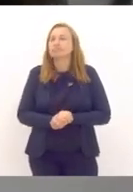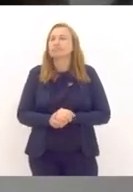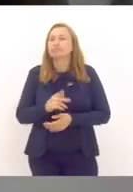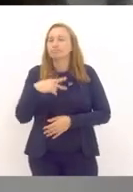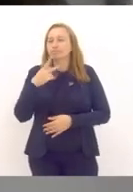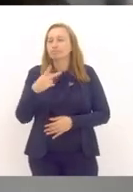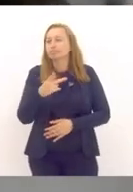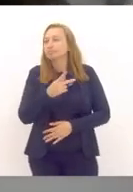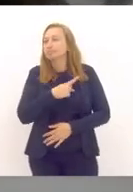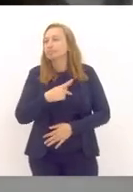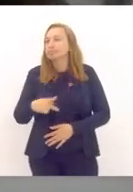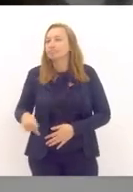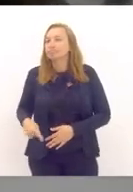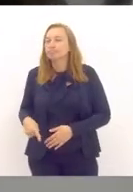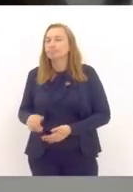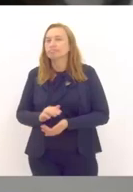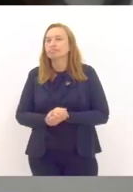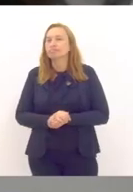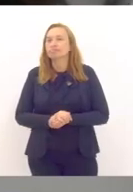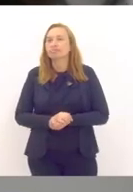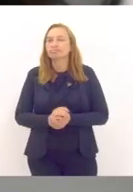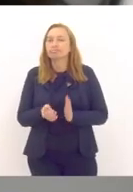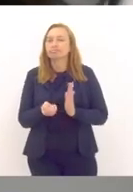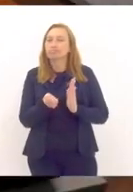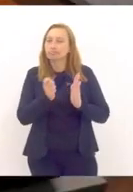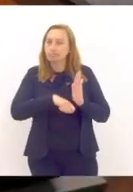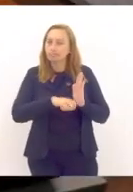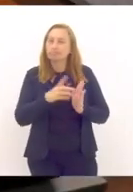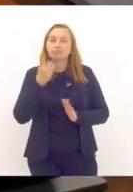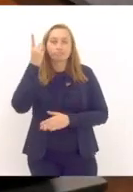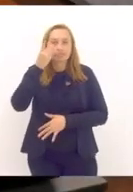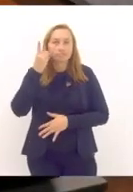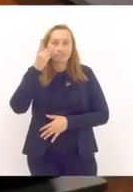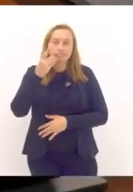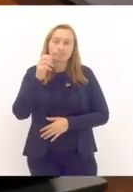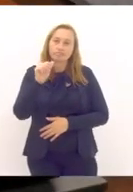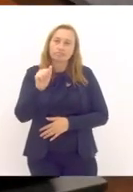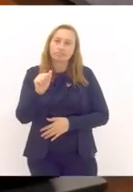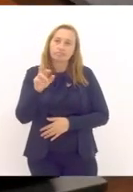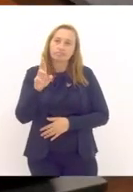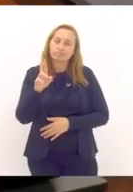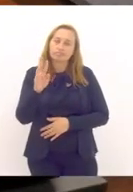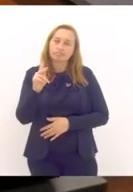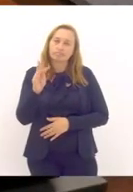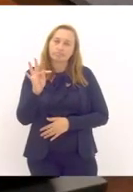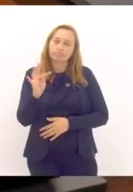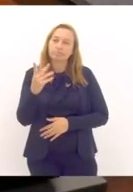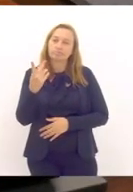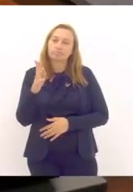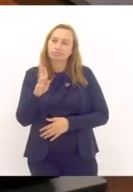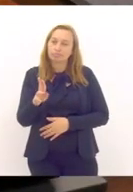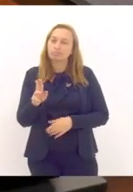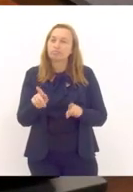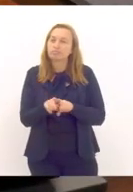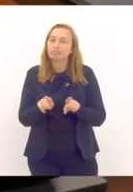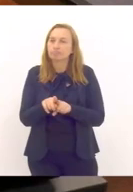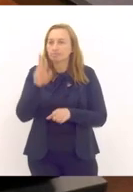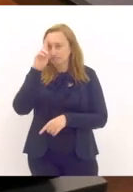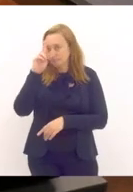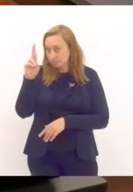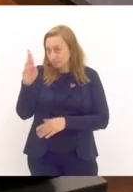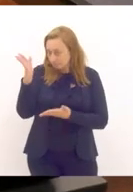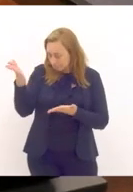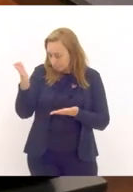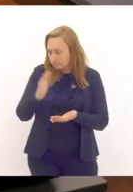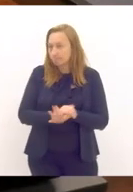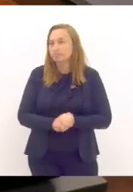presidente lá na tributação, o deputado Arthur Monteiro, e também para a Vossa Excelência, na Comissão